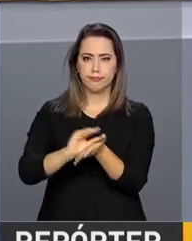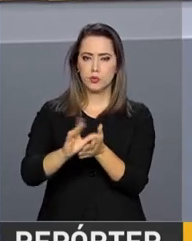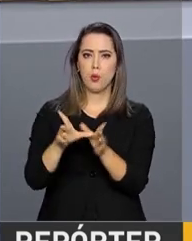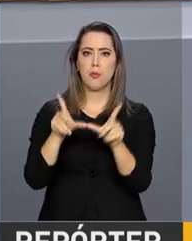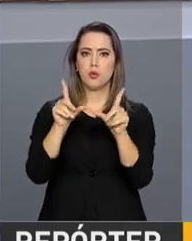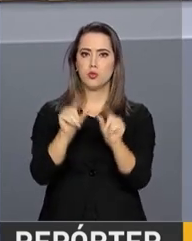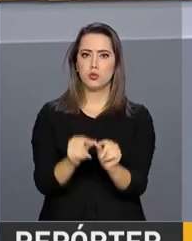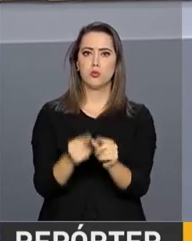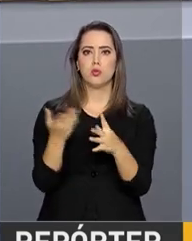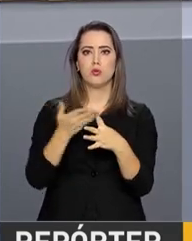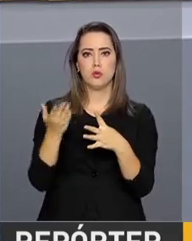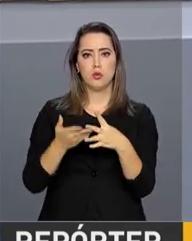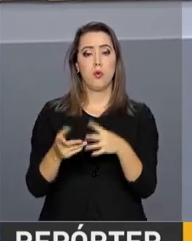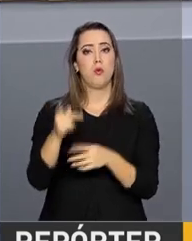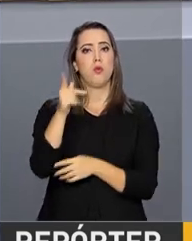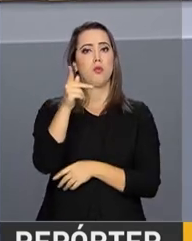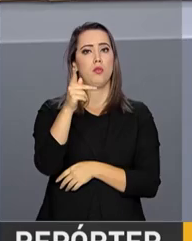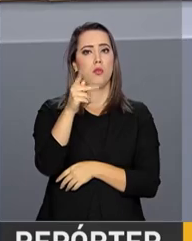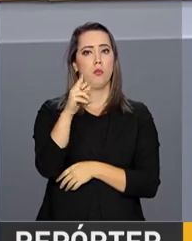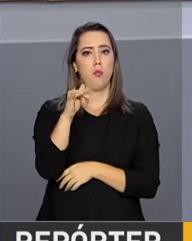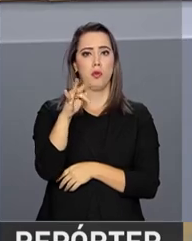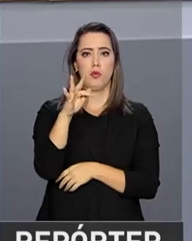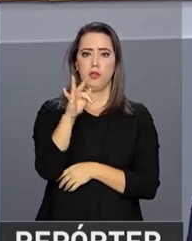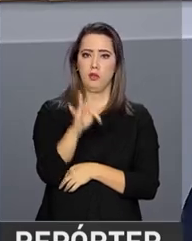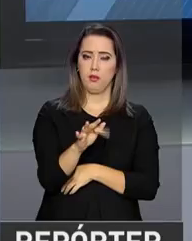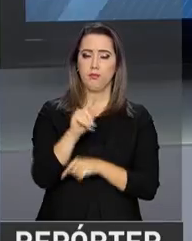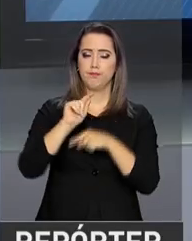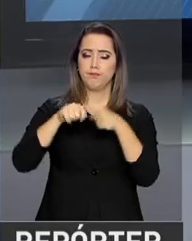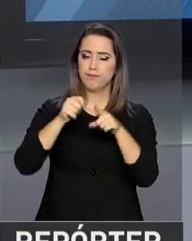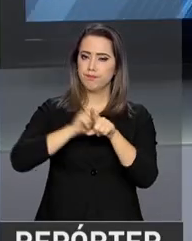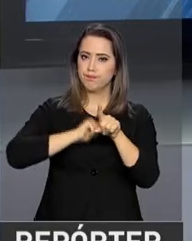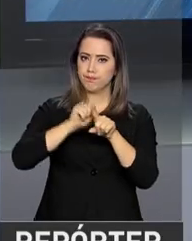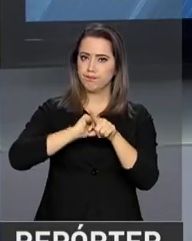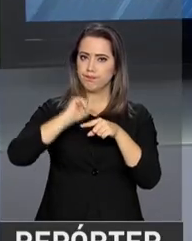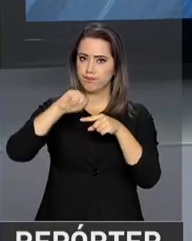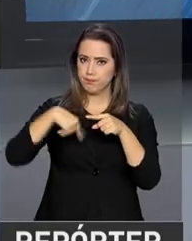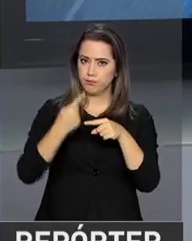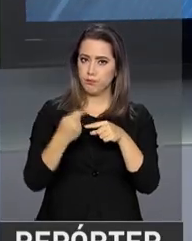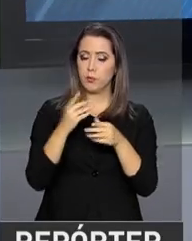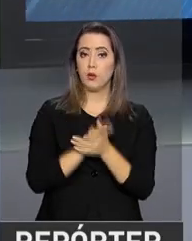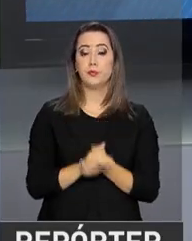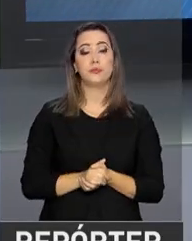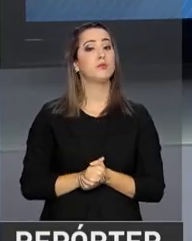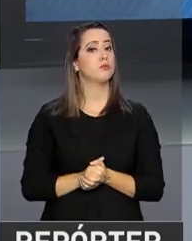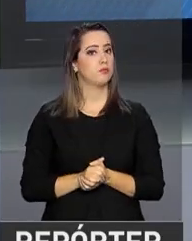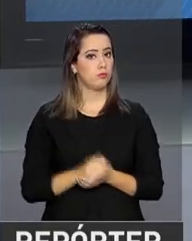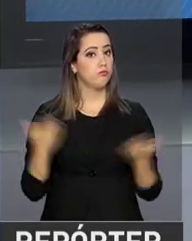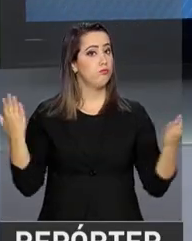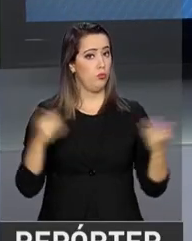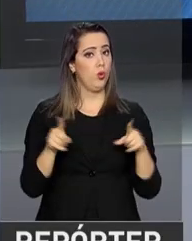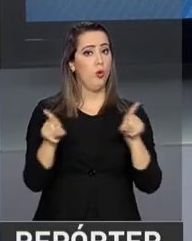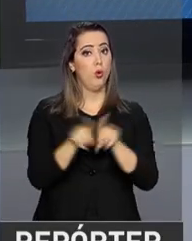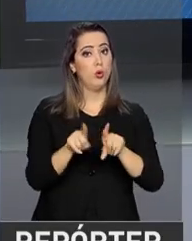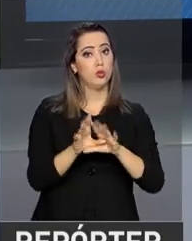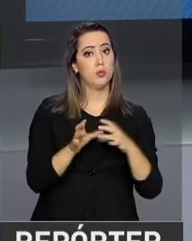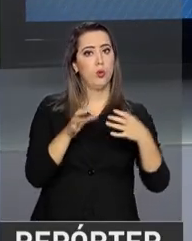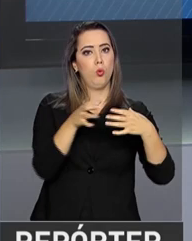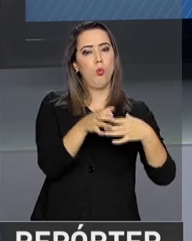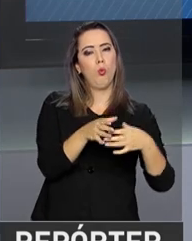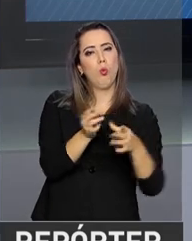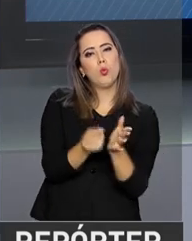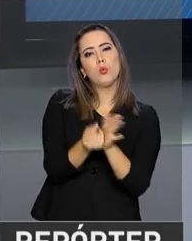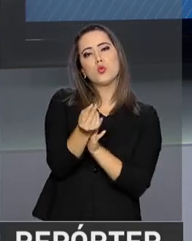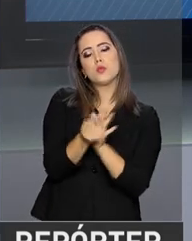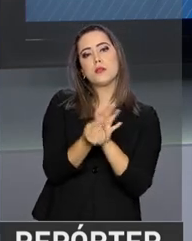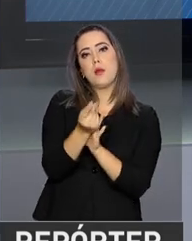abatimento de financiamento do pronaf no mês seguinte ea reforma da previdência também assunto hoje na comissão mista de orçamento